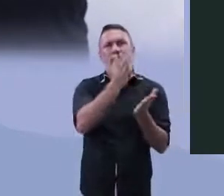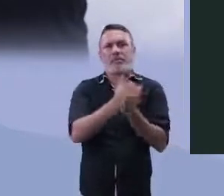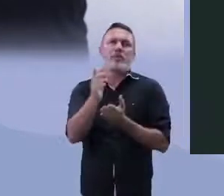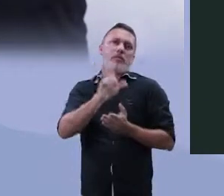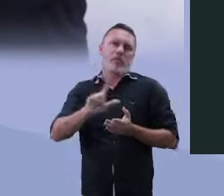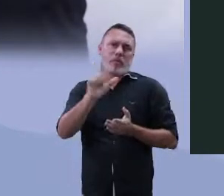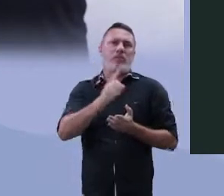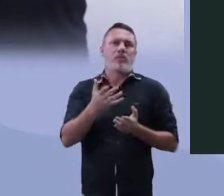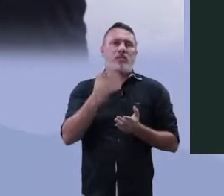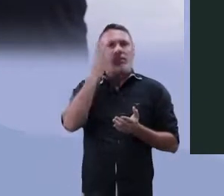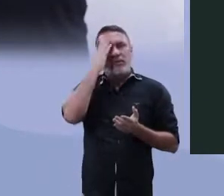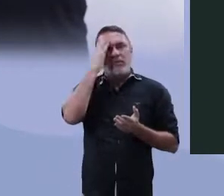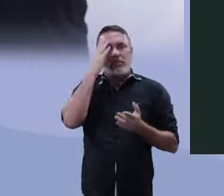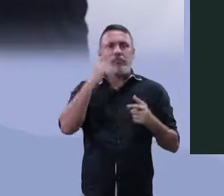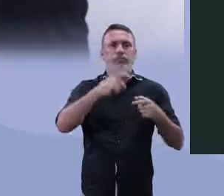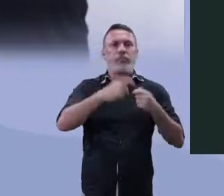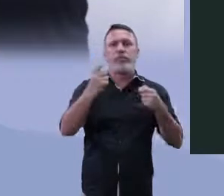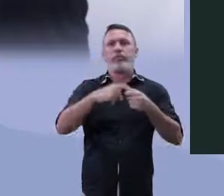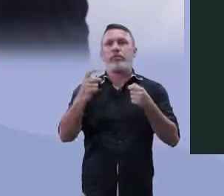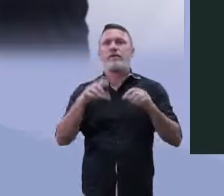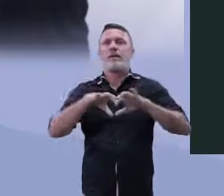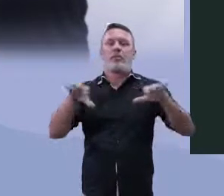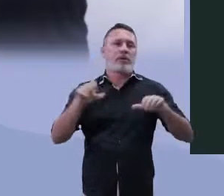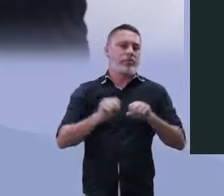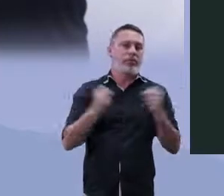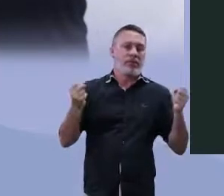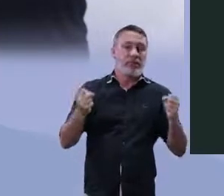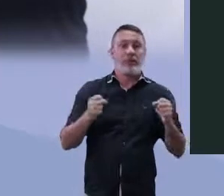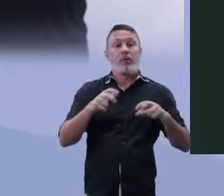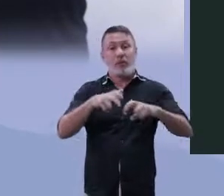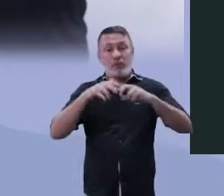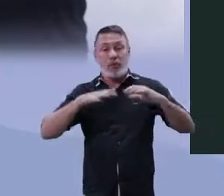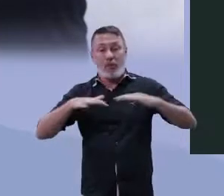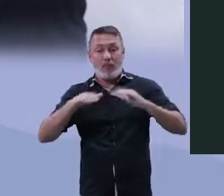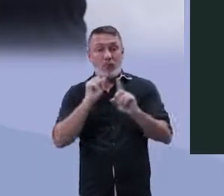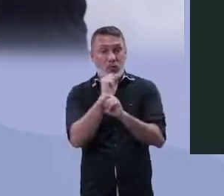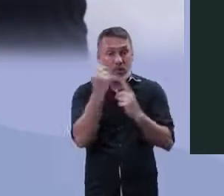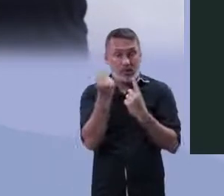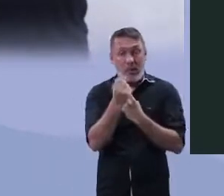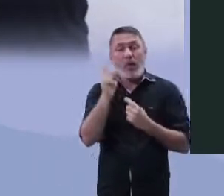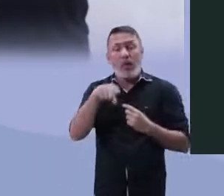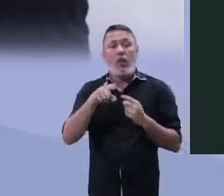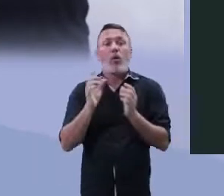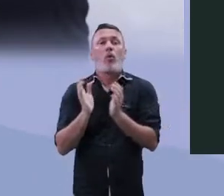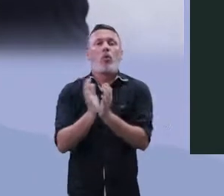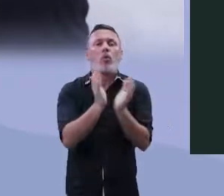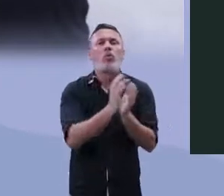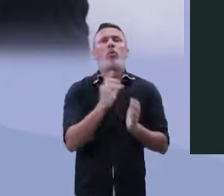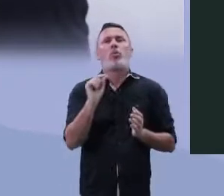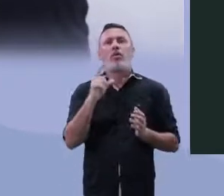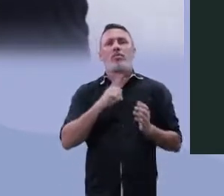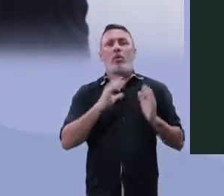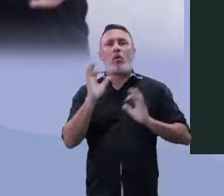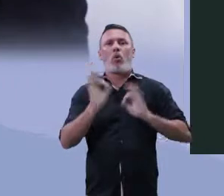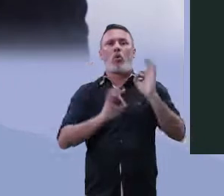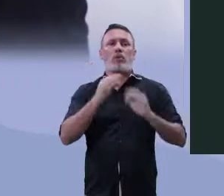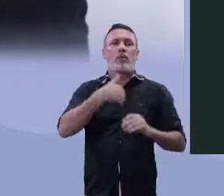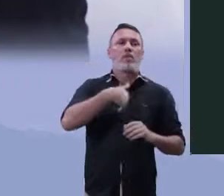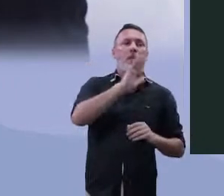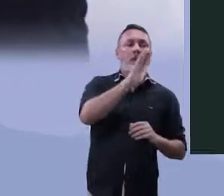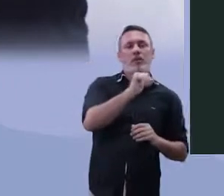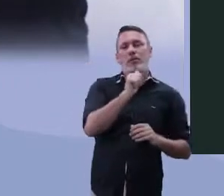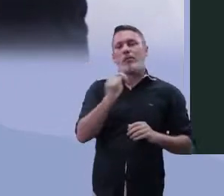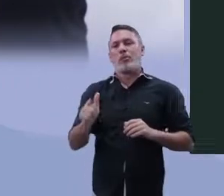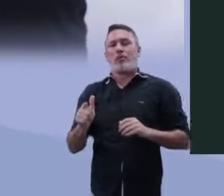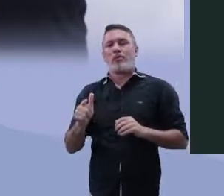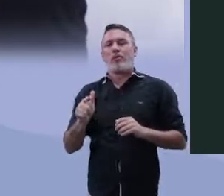porque aí uma coisa é praticamente indissociável da outra. Né? Então, os movimentos sociais eles são grupos muito mais organizados do que